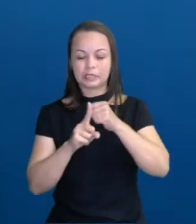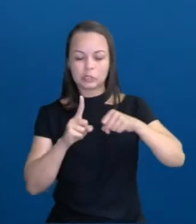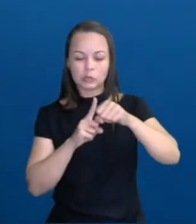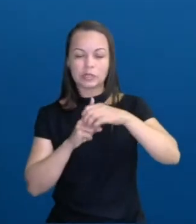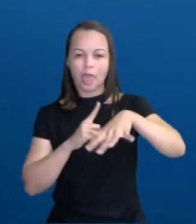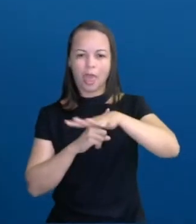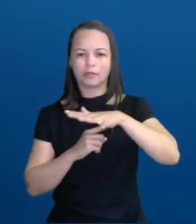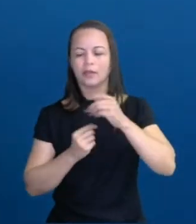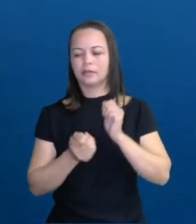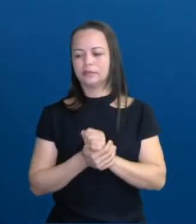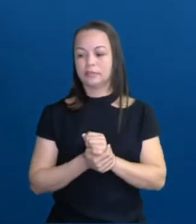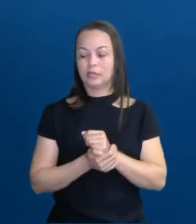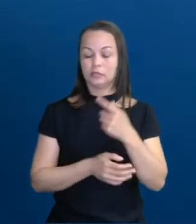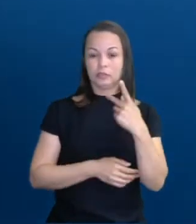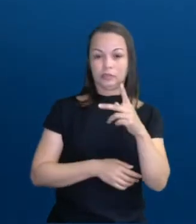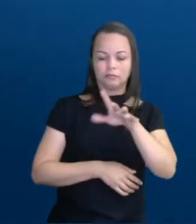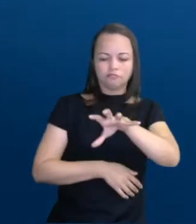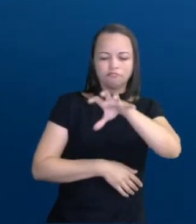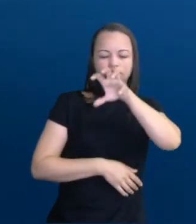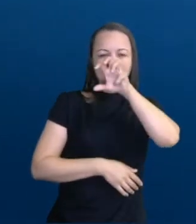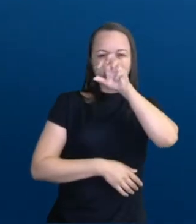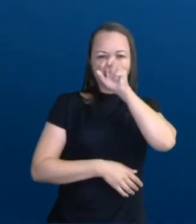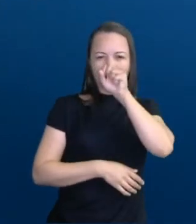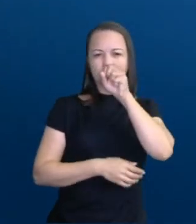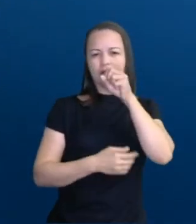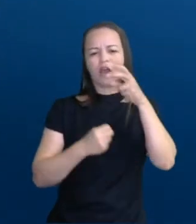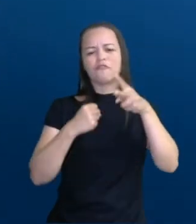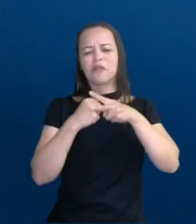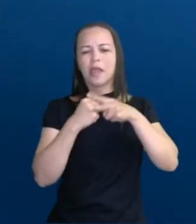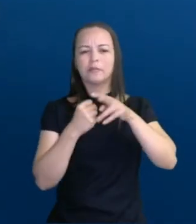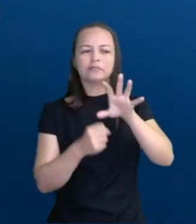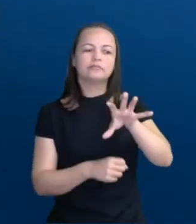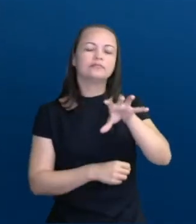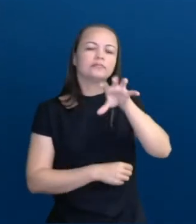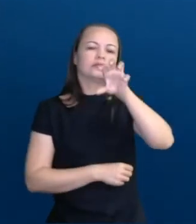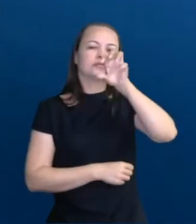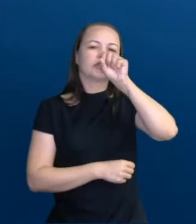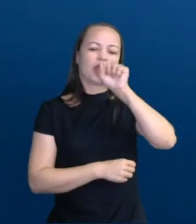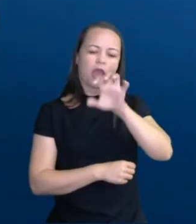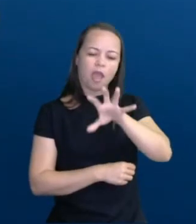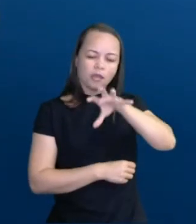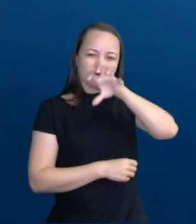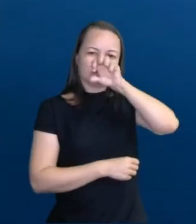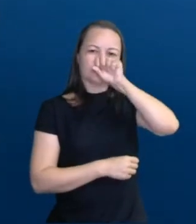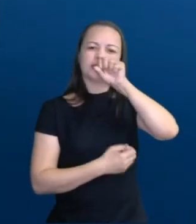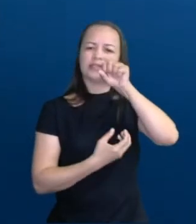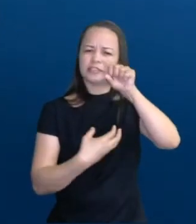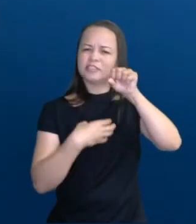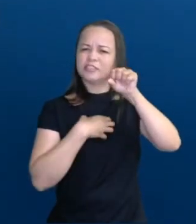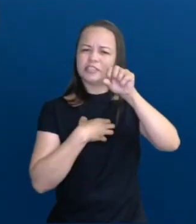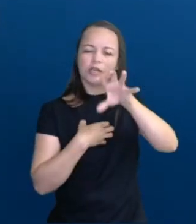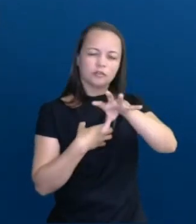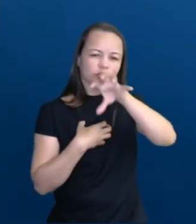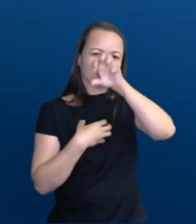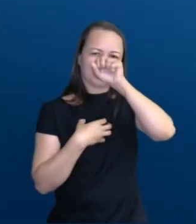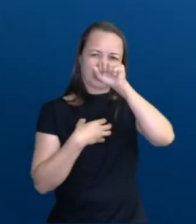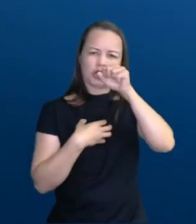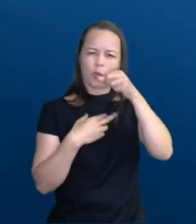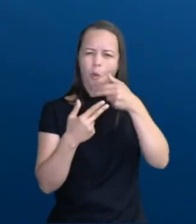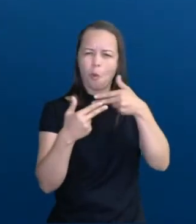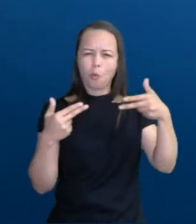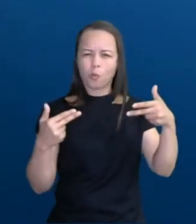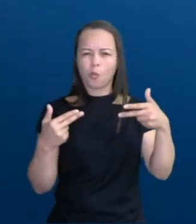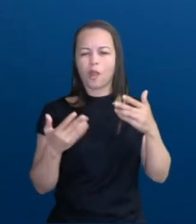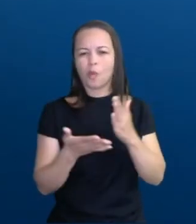nesse sentido aqui ó o verbo aspirar É no sentido de você respirar de você absorver de você sentir o cheiro de